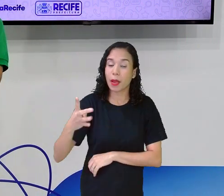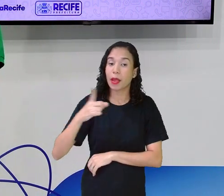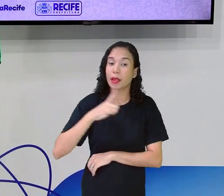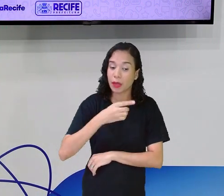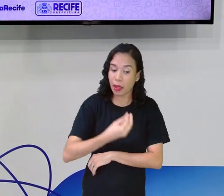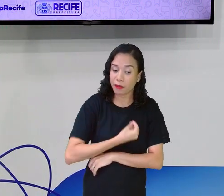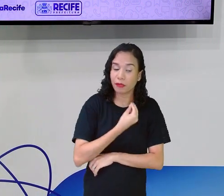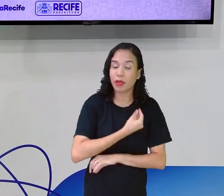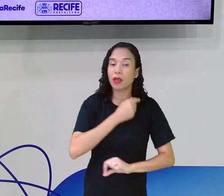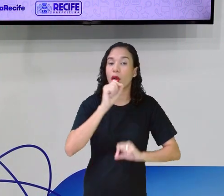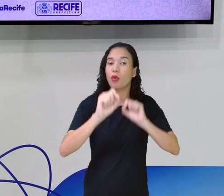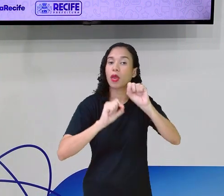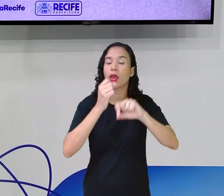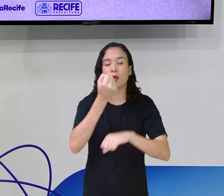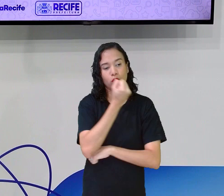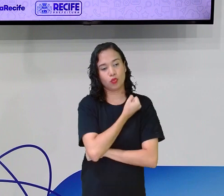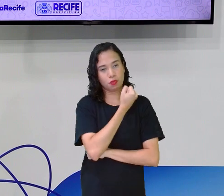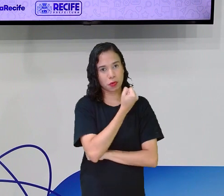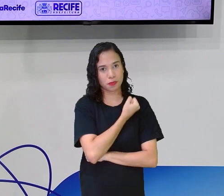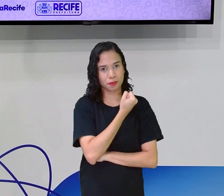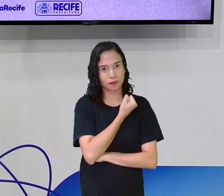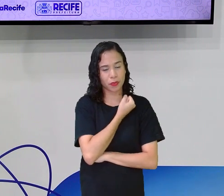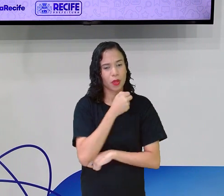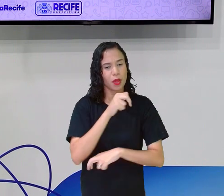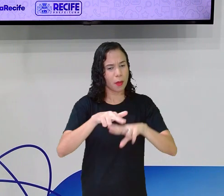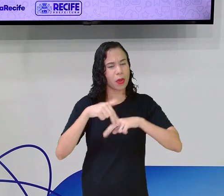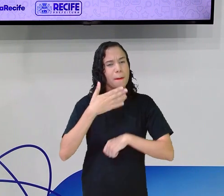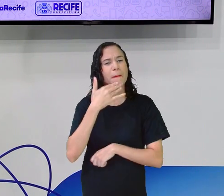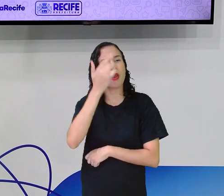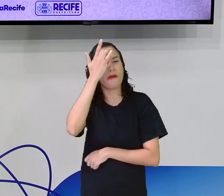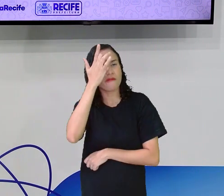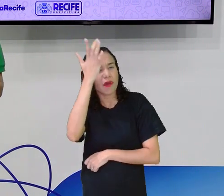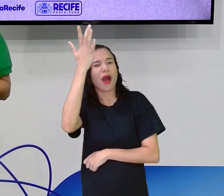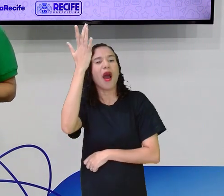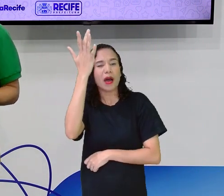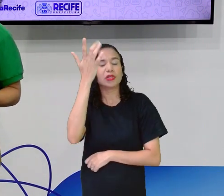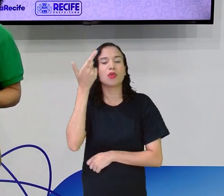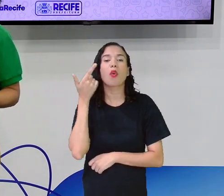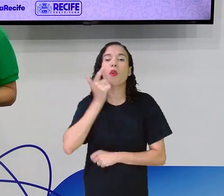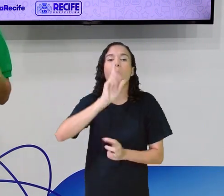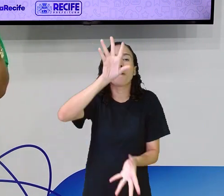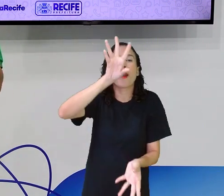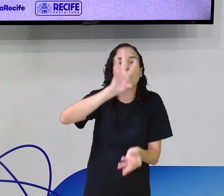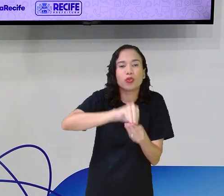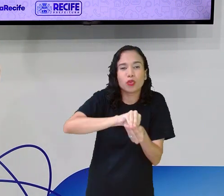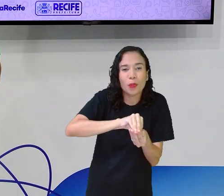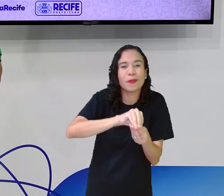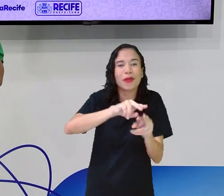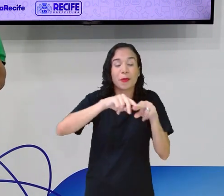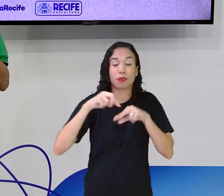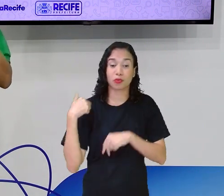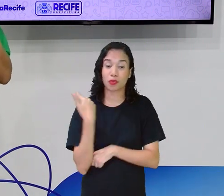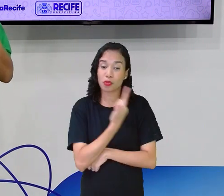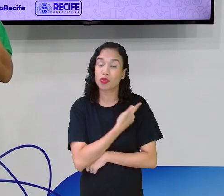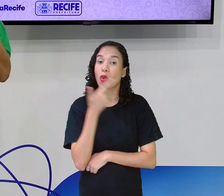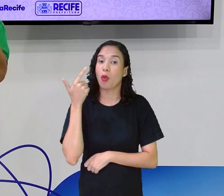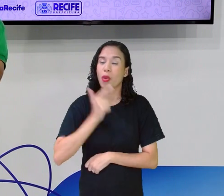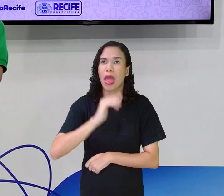terá serão números. Porque facilita, porque resume, porque a gente